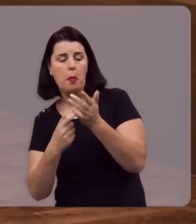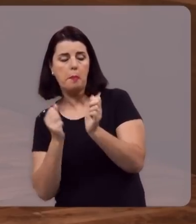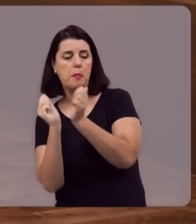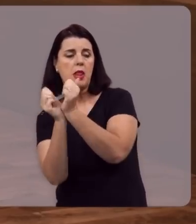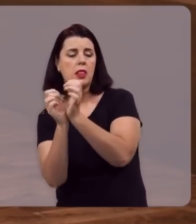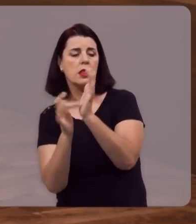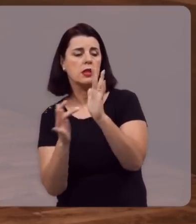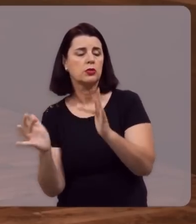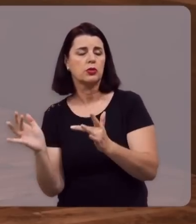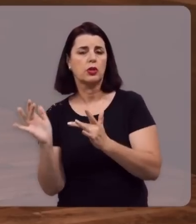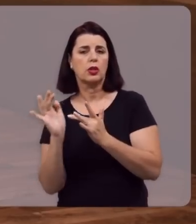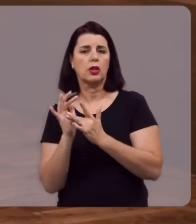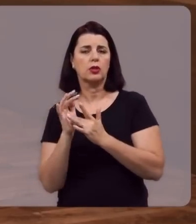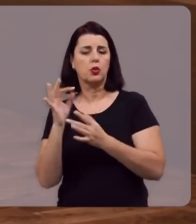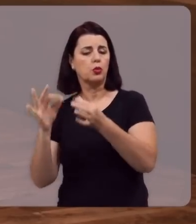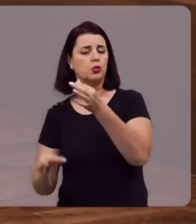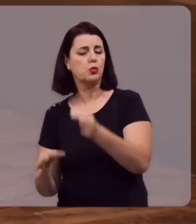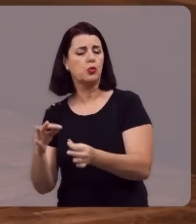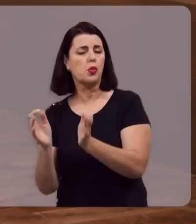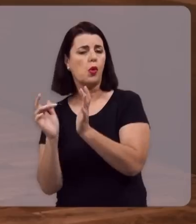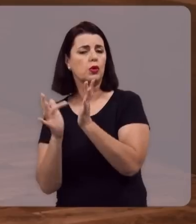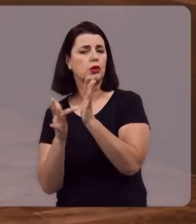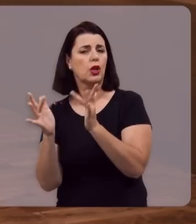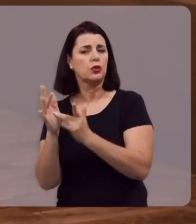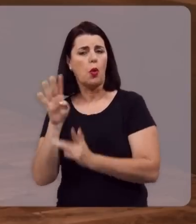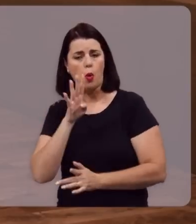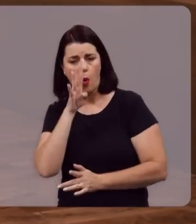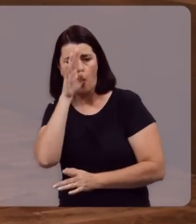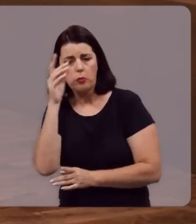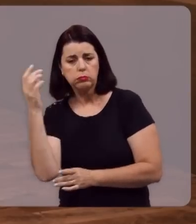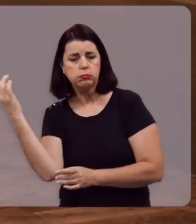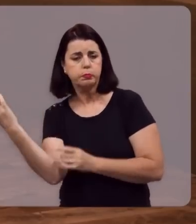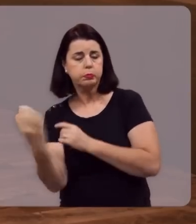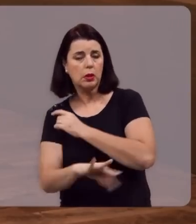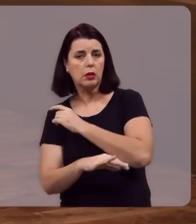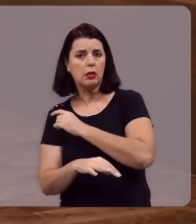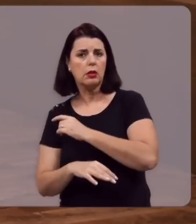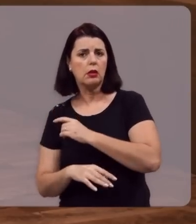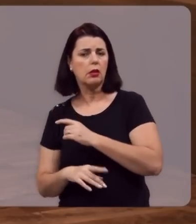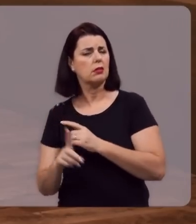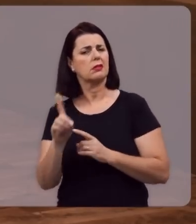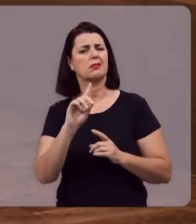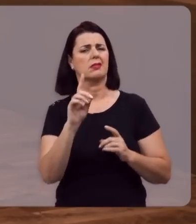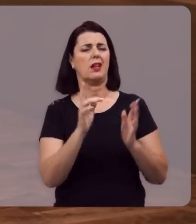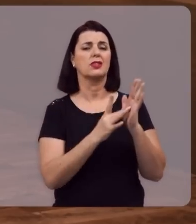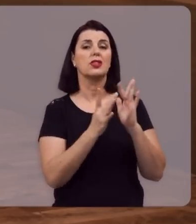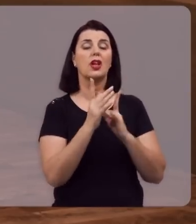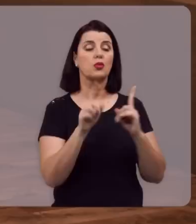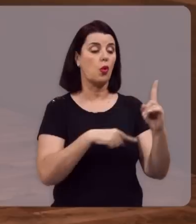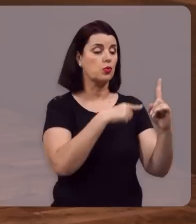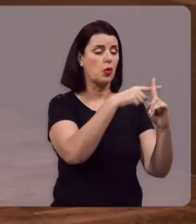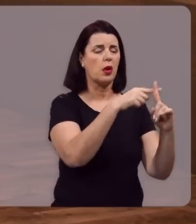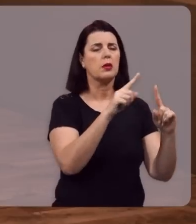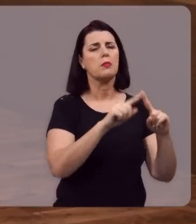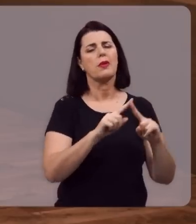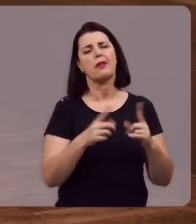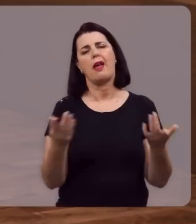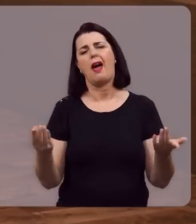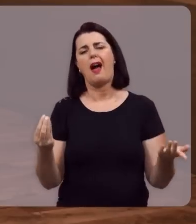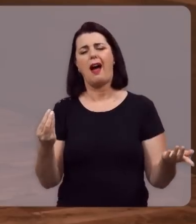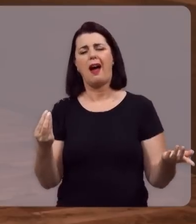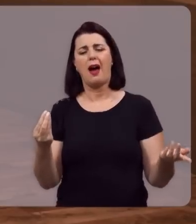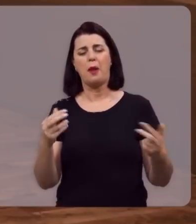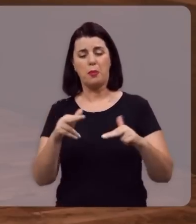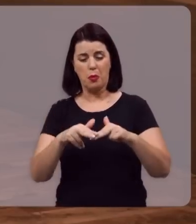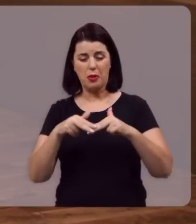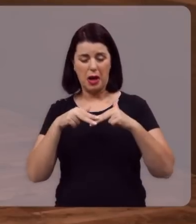tê-lo prendido, julgado, condenado. Ele não foi para aquela cruz porque fracassou